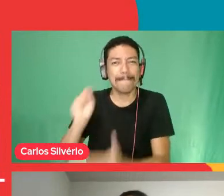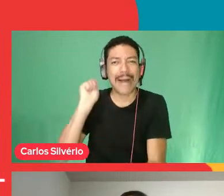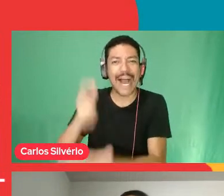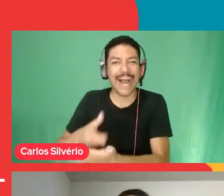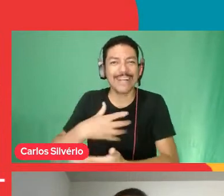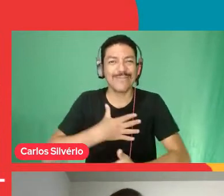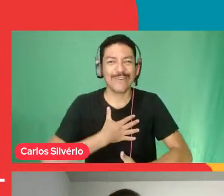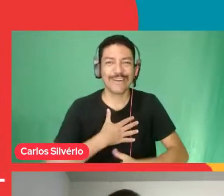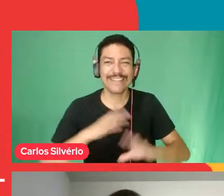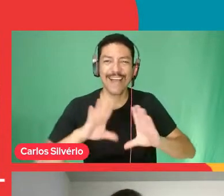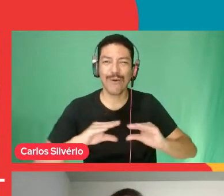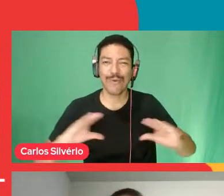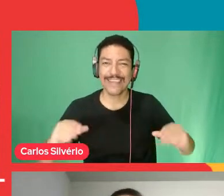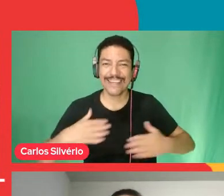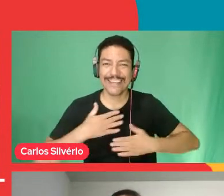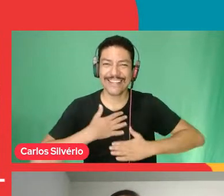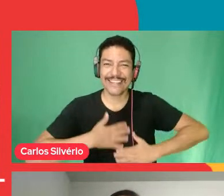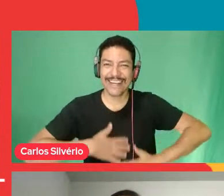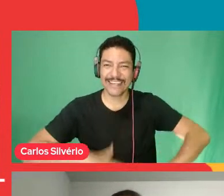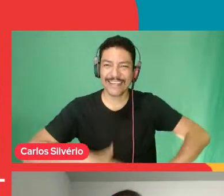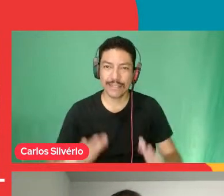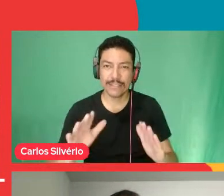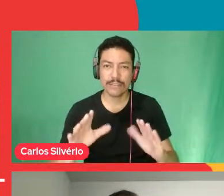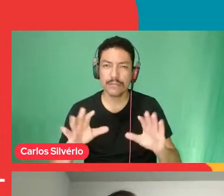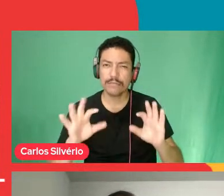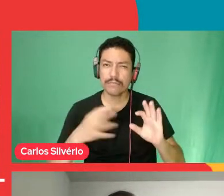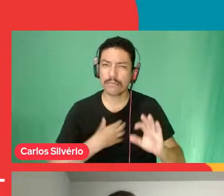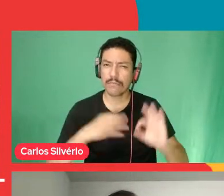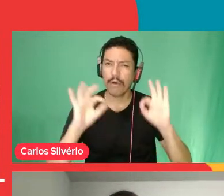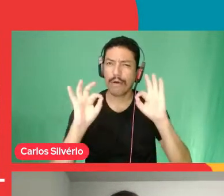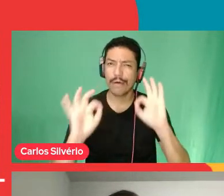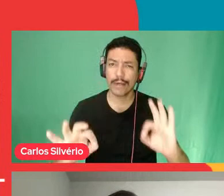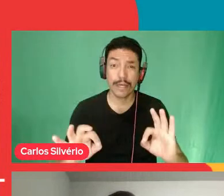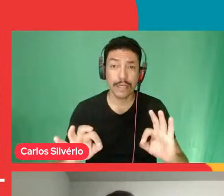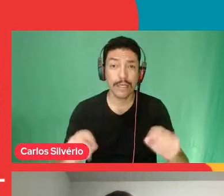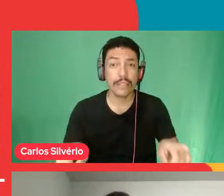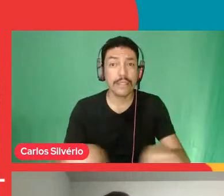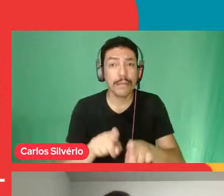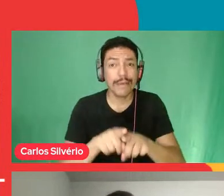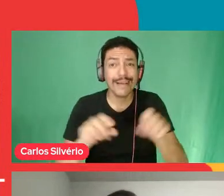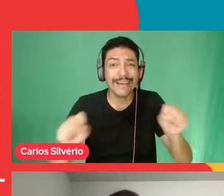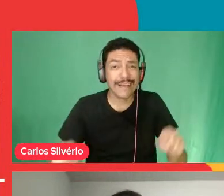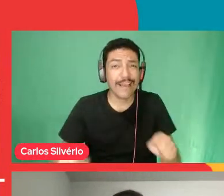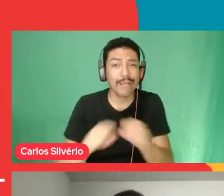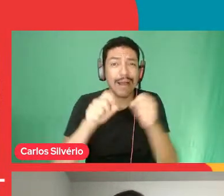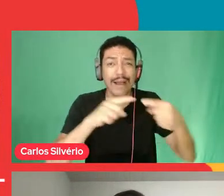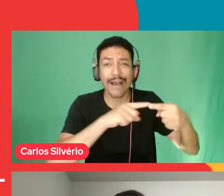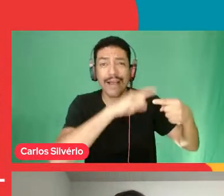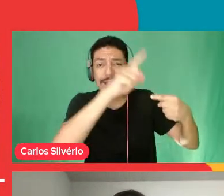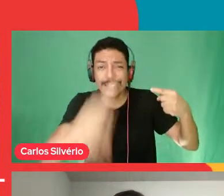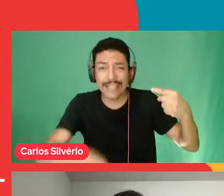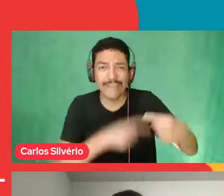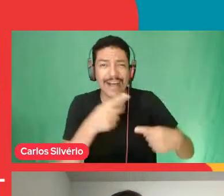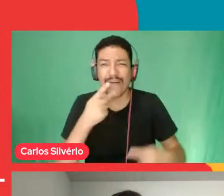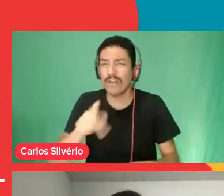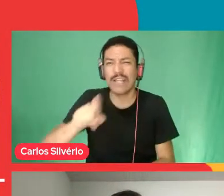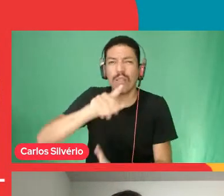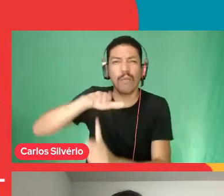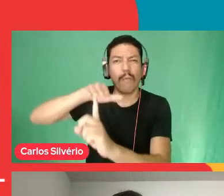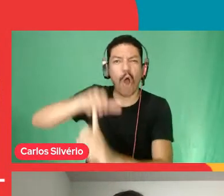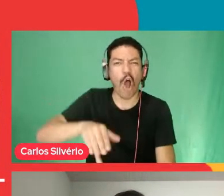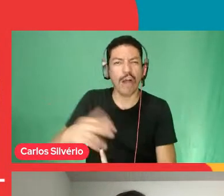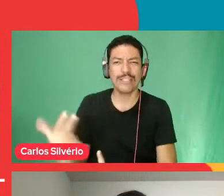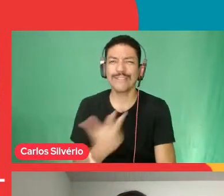tranquila, de forma digna, né? E de romper com esse ciclo que diz que a gente não pode, que a gente não vai chegar lá,